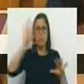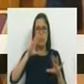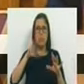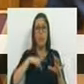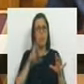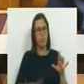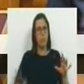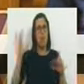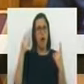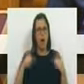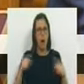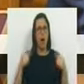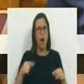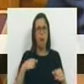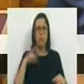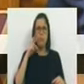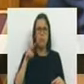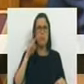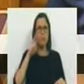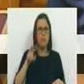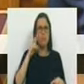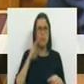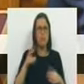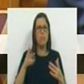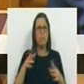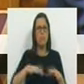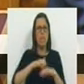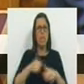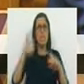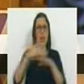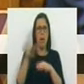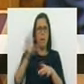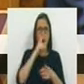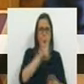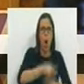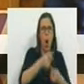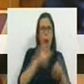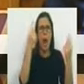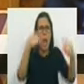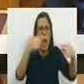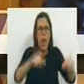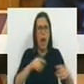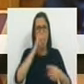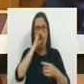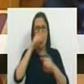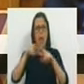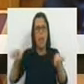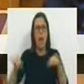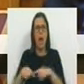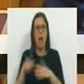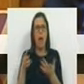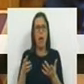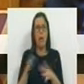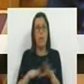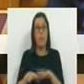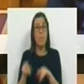país todo, nós encontramos intercalado no meio urbano, hortas urbanas, quintais, onde é feita